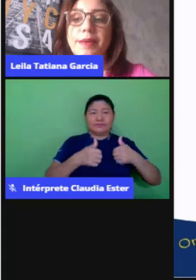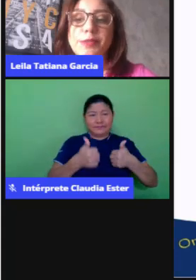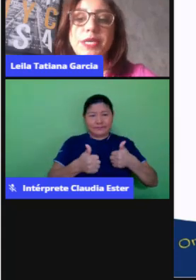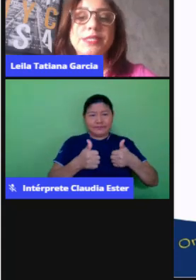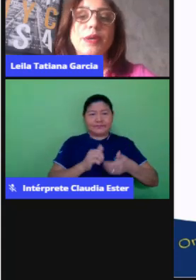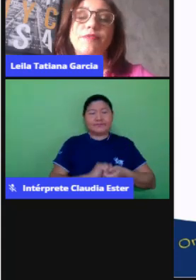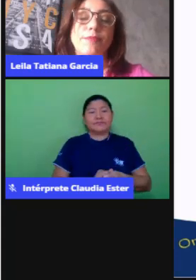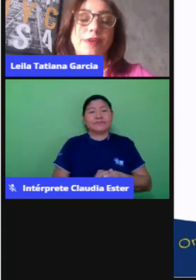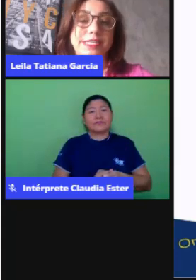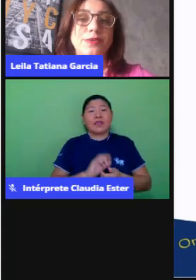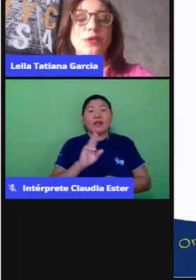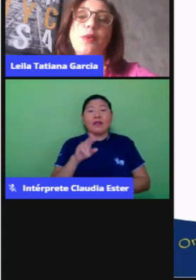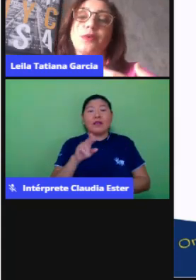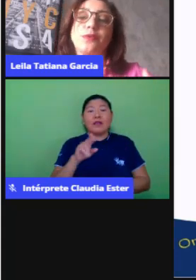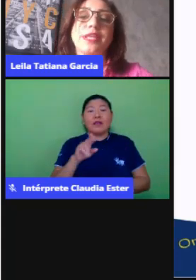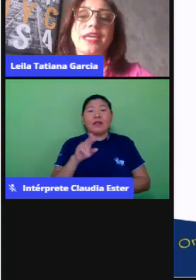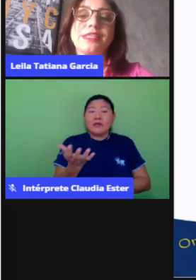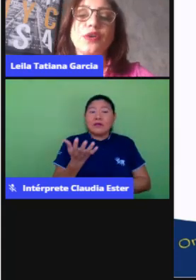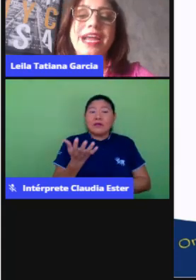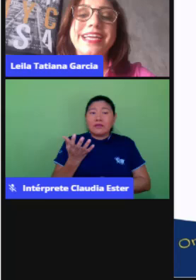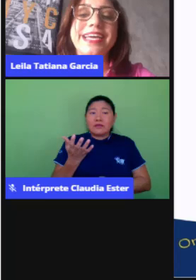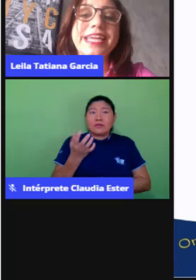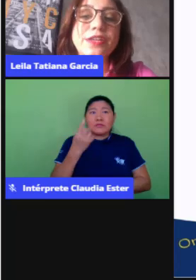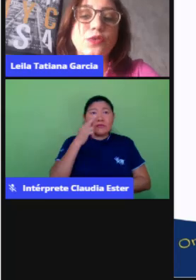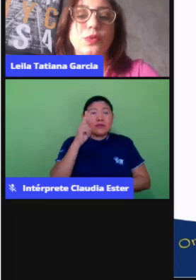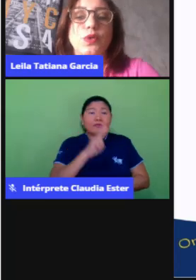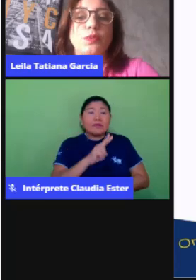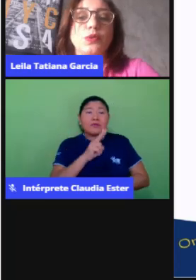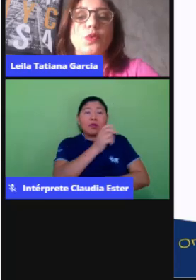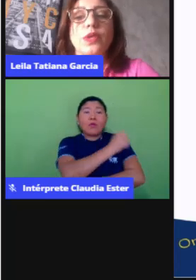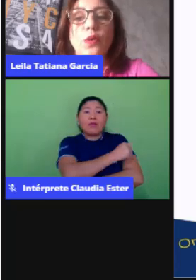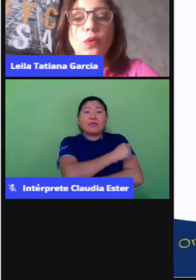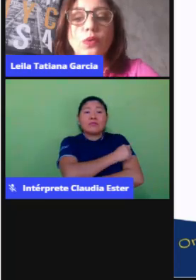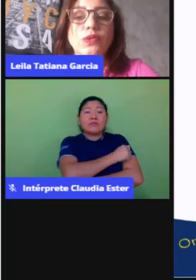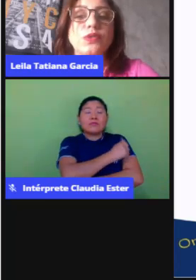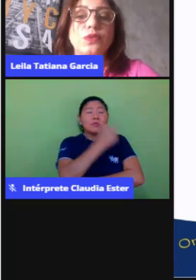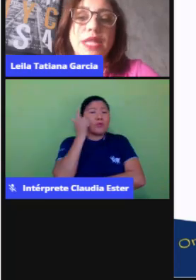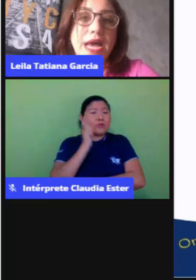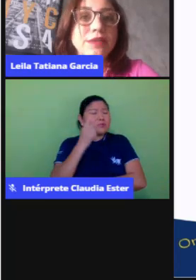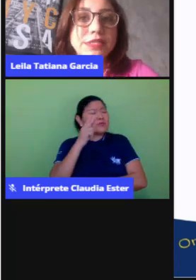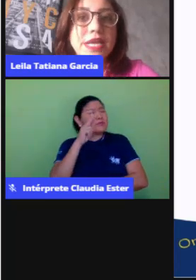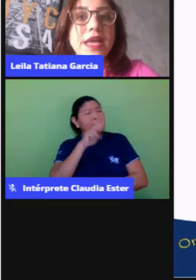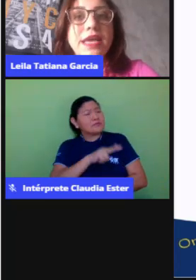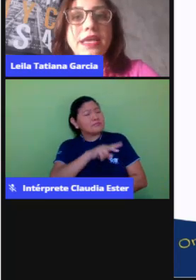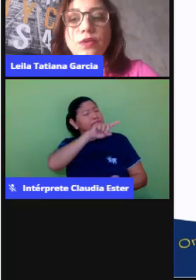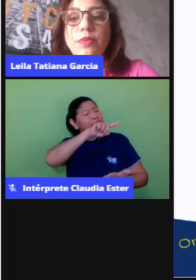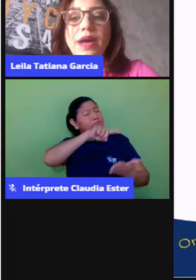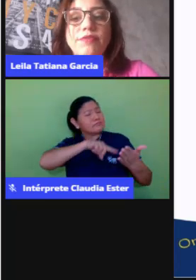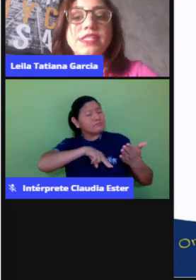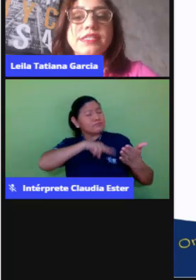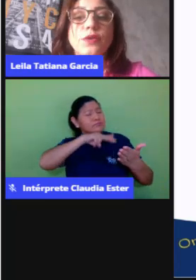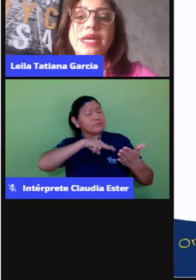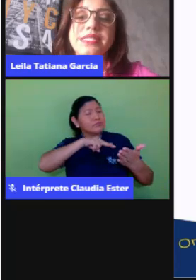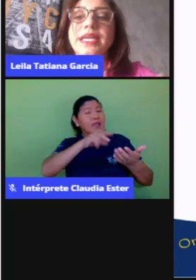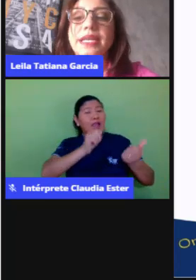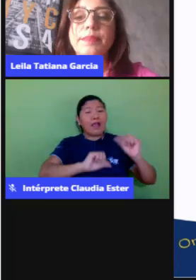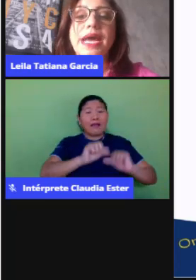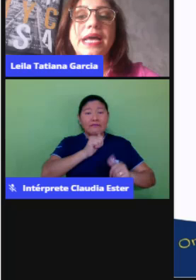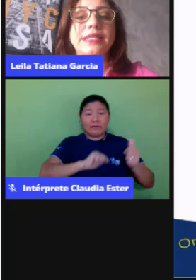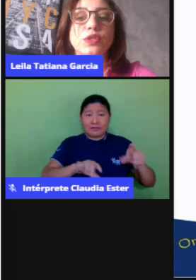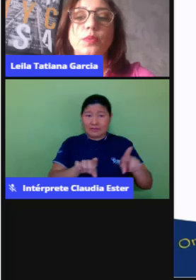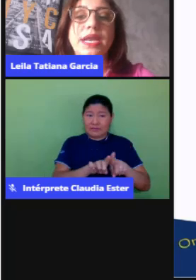nós queremos mesmo é fazer com que o aluno tenha esse olhar crítico sobre os conteúdos estudados e uma visão